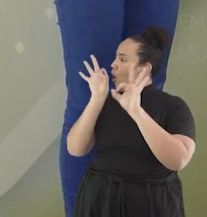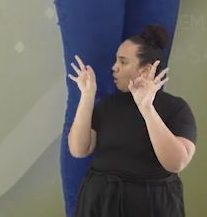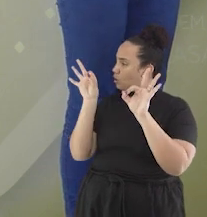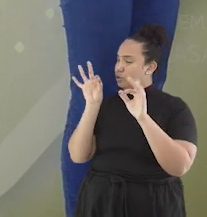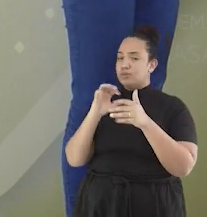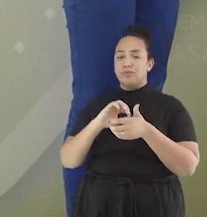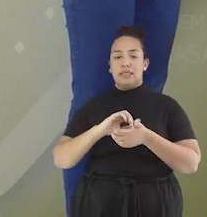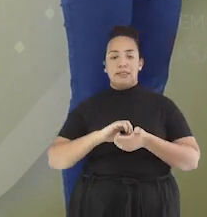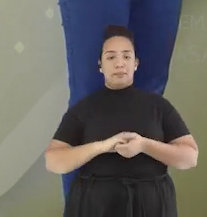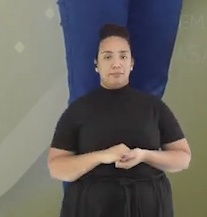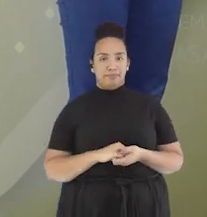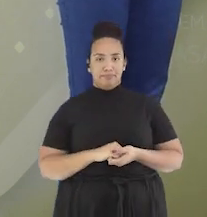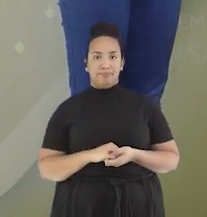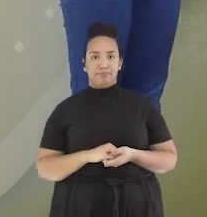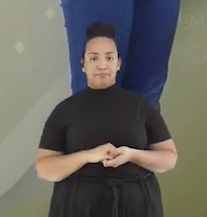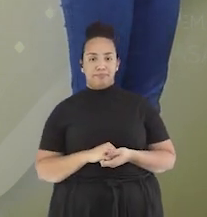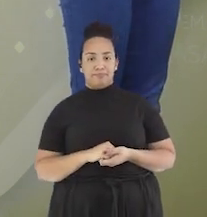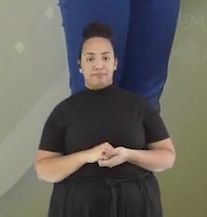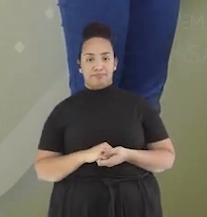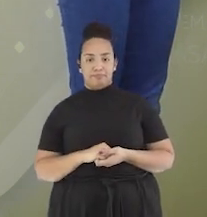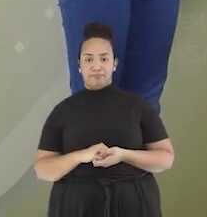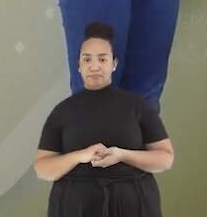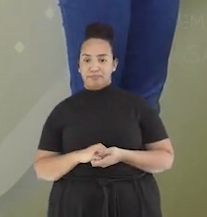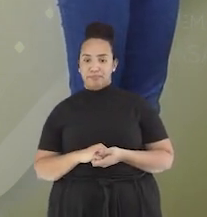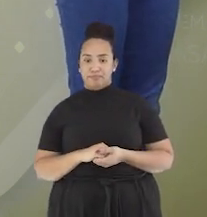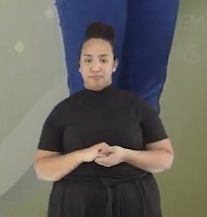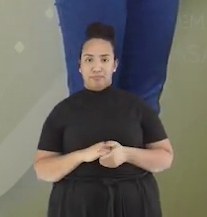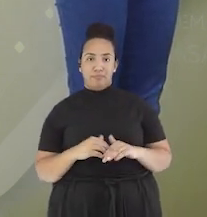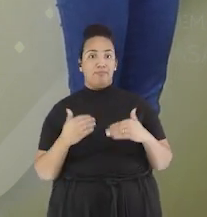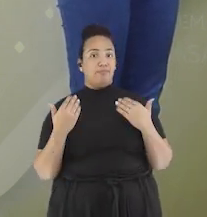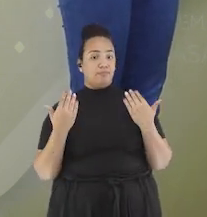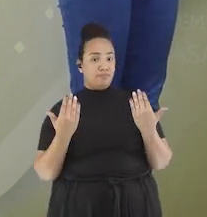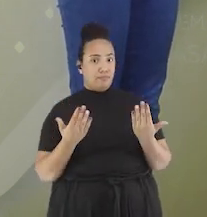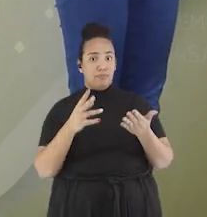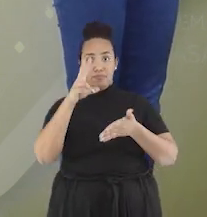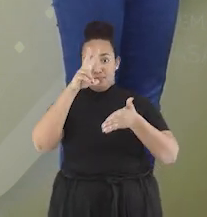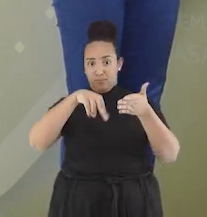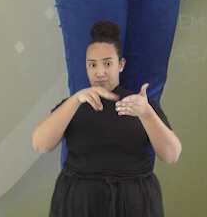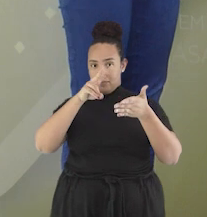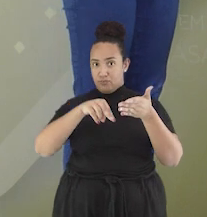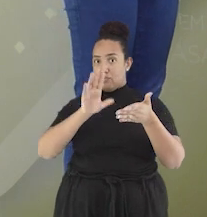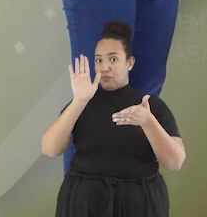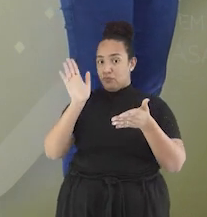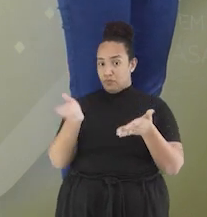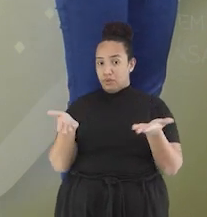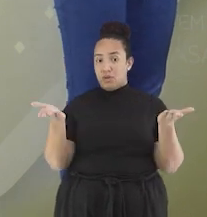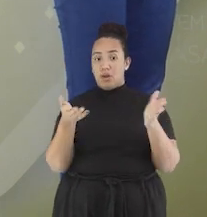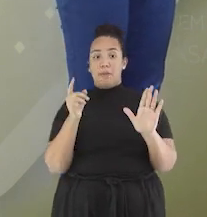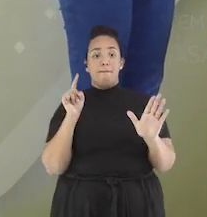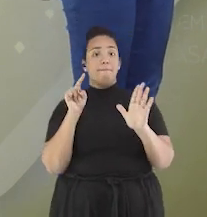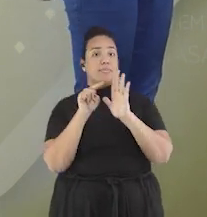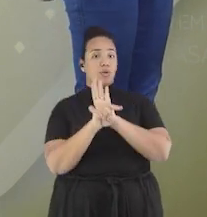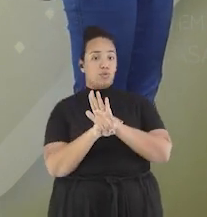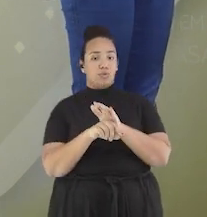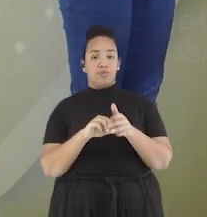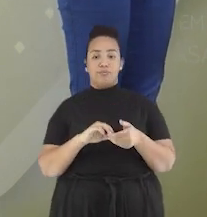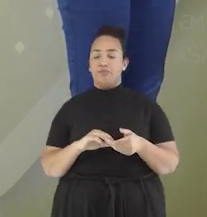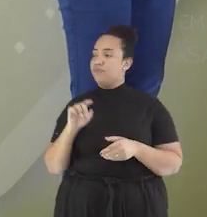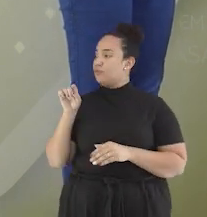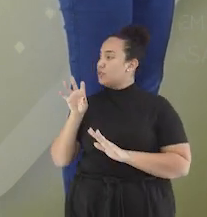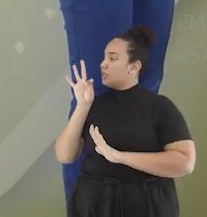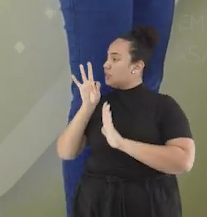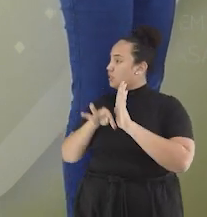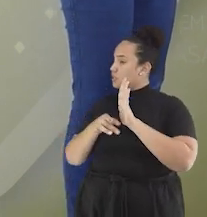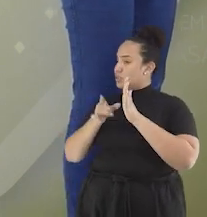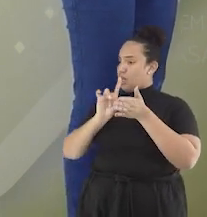bem. Tá bom? Bem, agora que você já leu o texto, algumas perguntas. Você já tinha lido